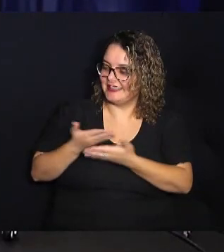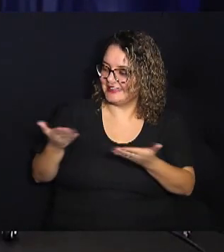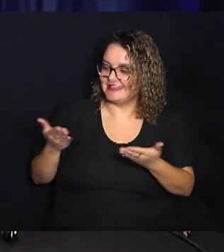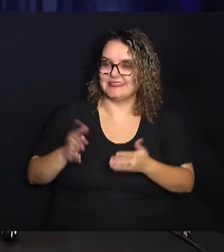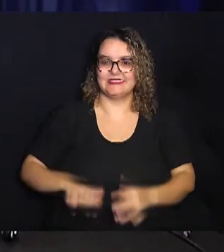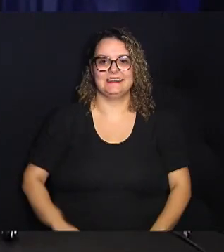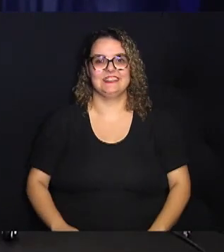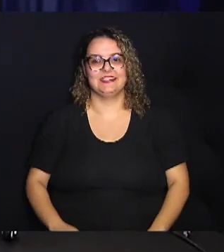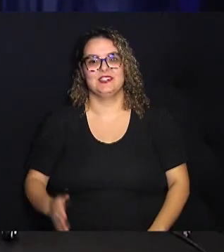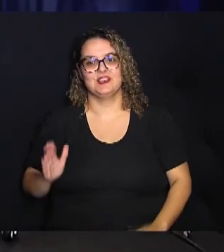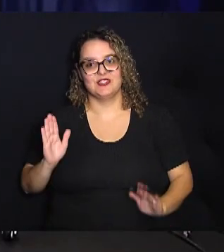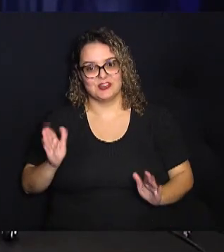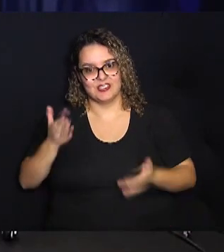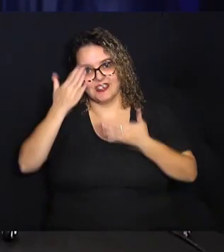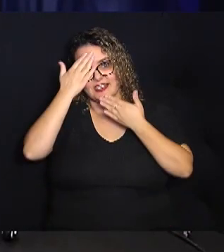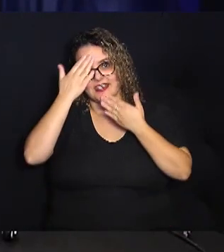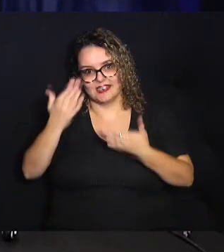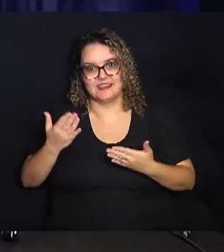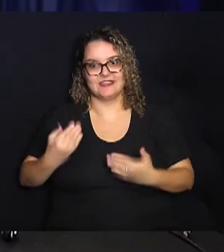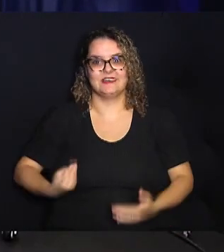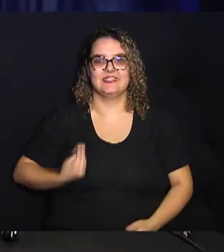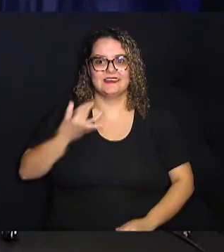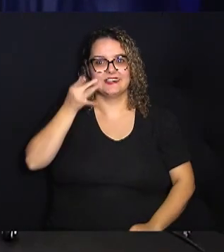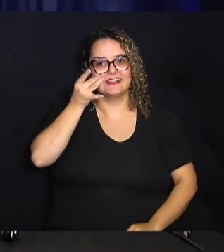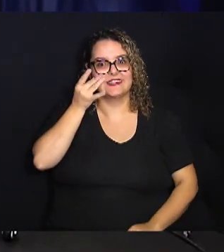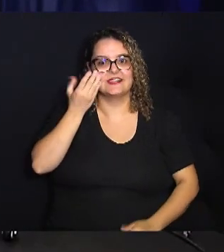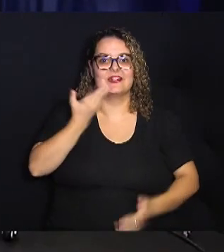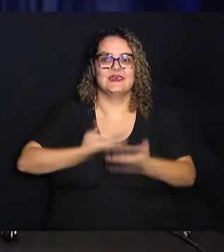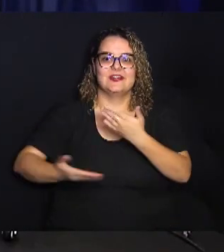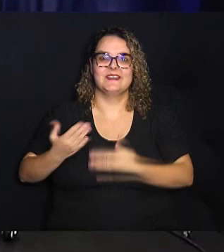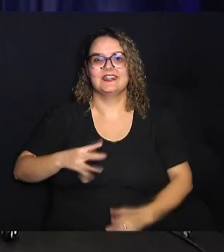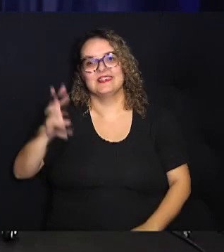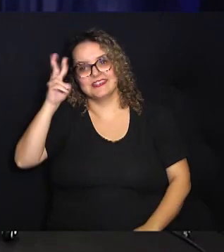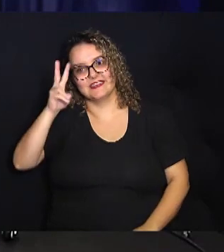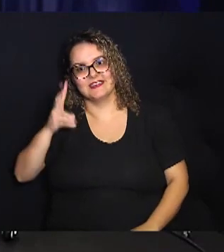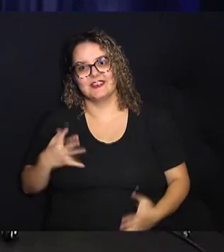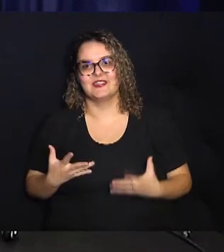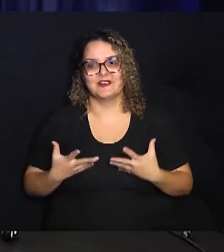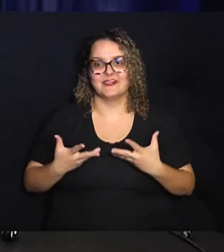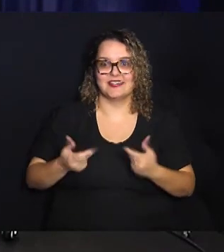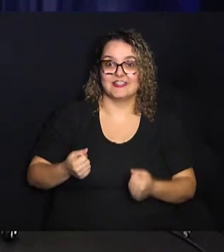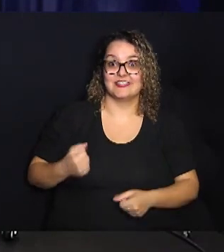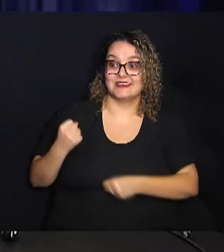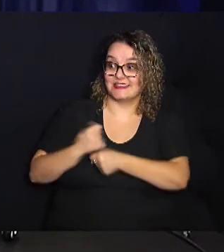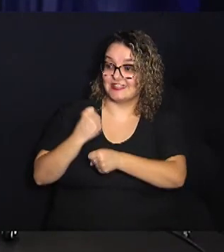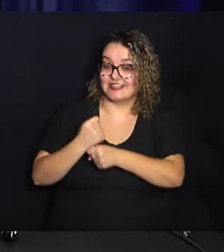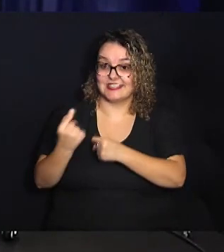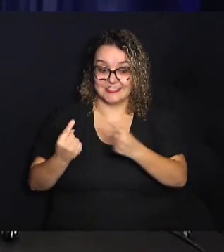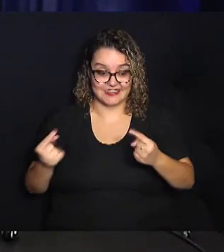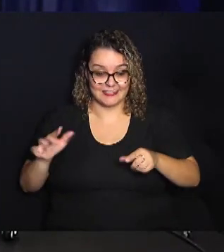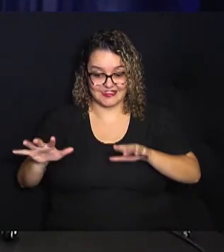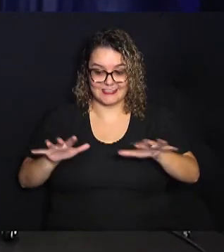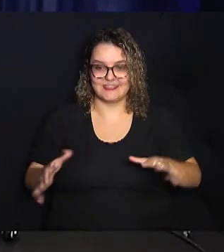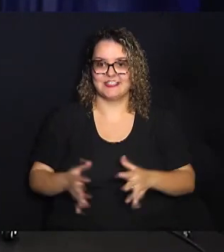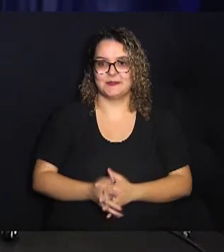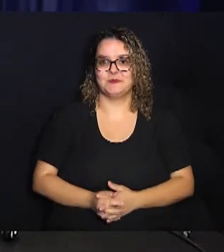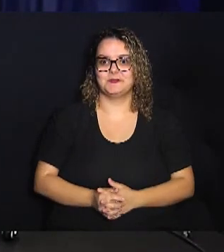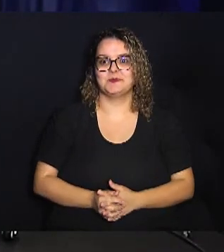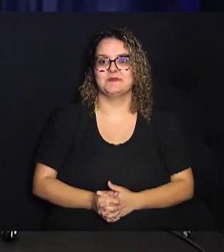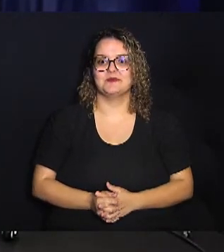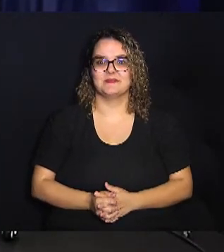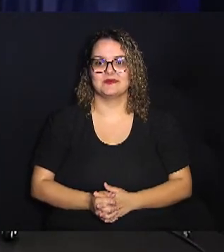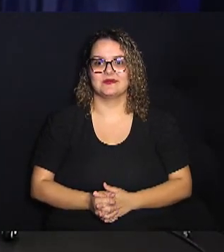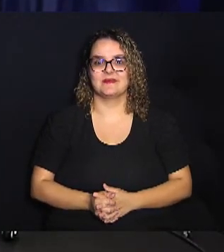já agradeço demais a presença de vocês aqui, compartilhando essa história tão rica de tantos anos, né? Cada um no